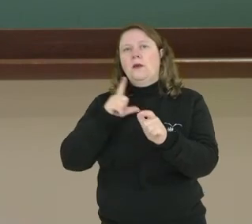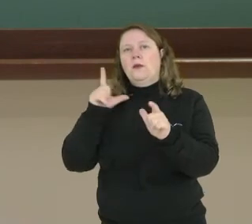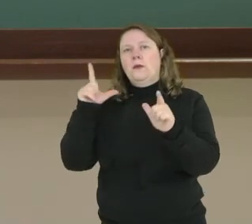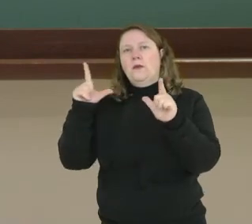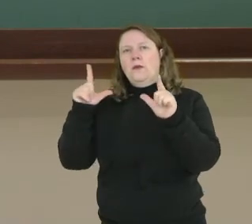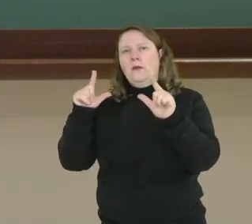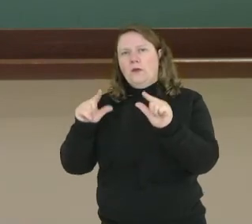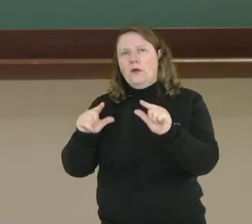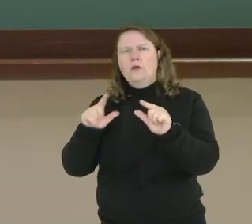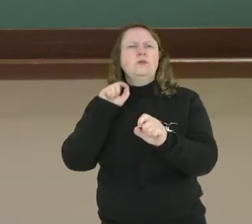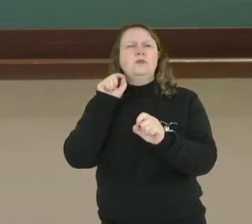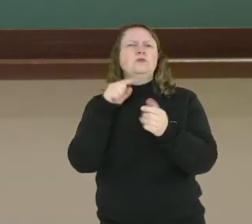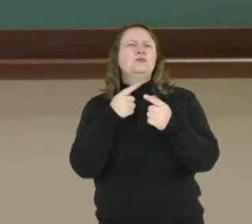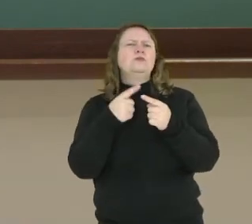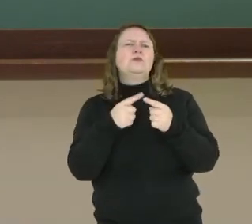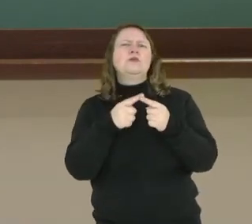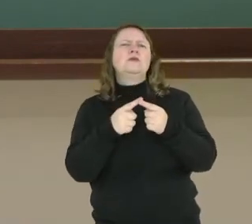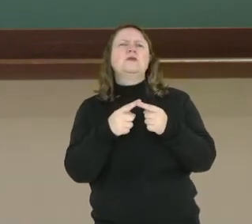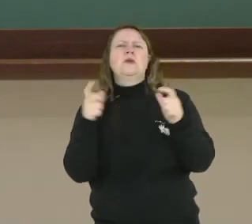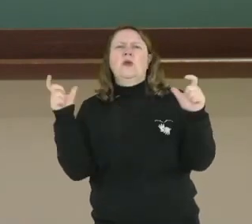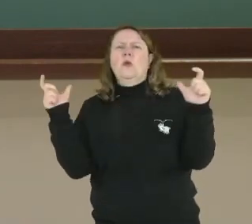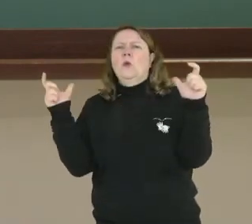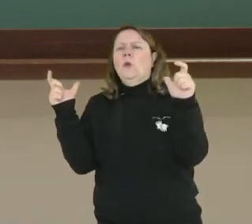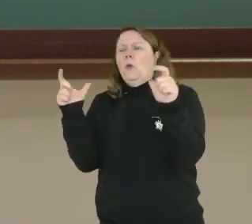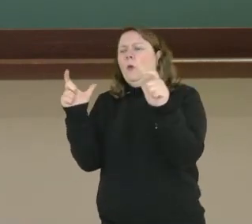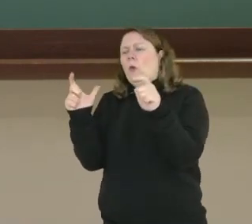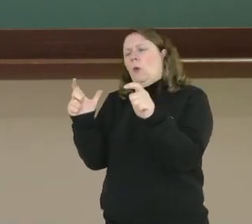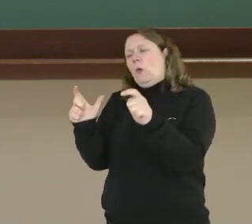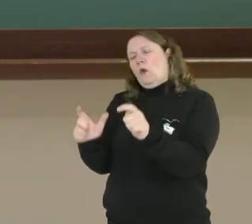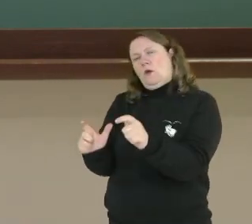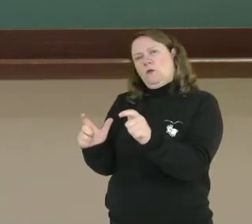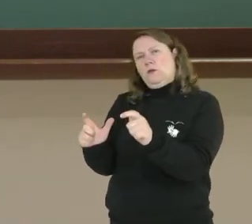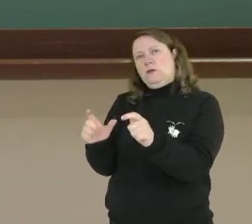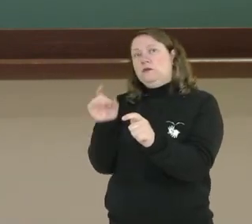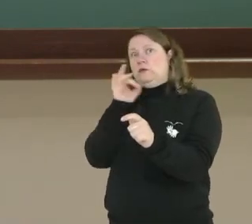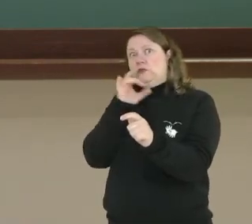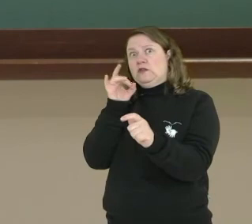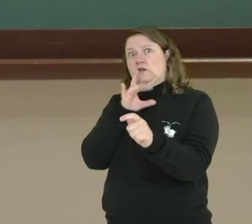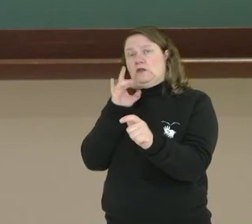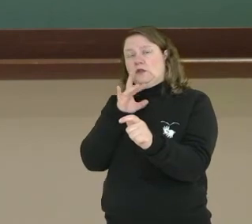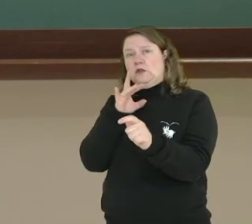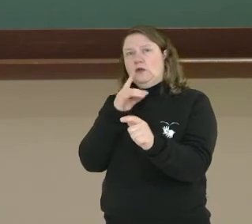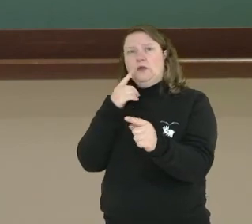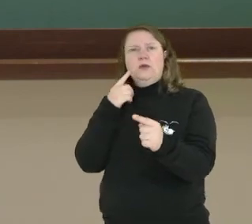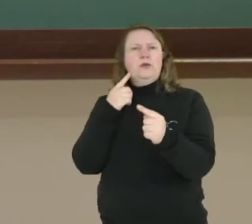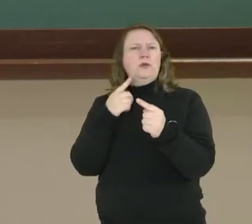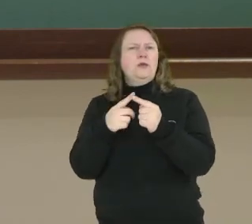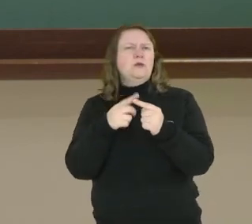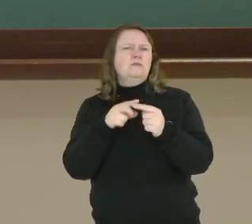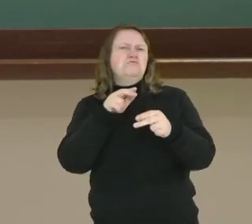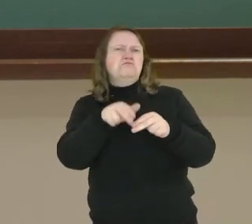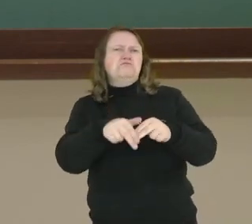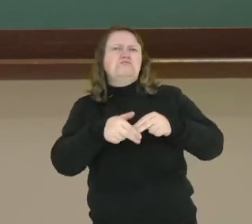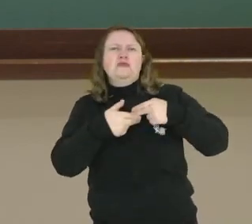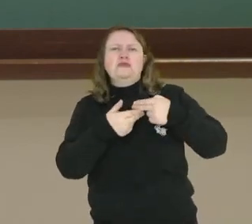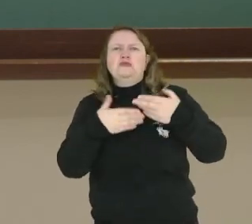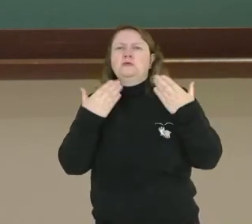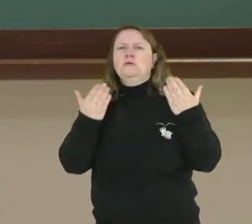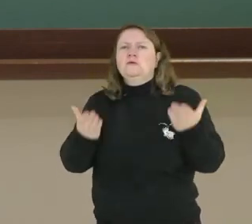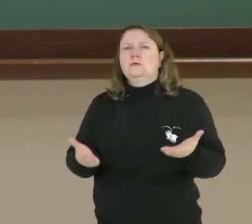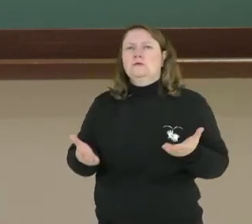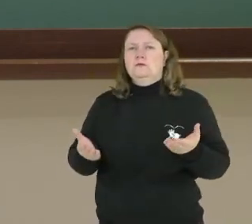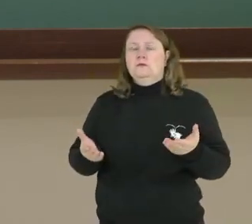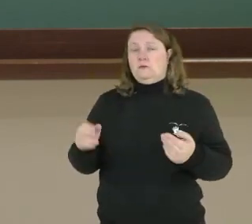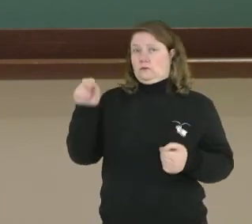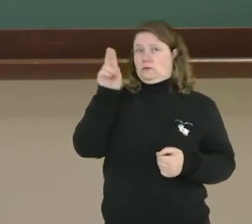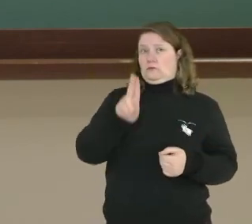essa diminuição da vegetação original? Ou seja, que impactos são causados ali, considerando o